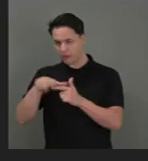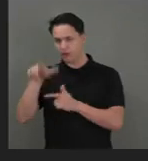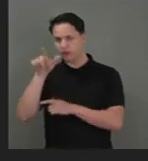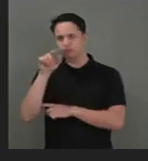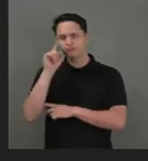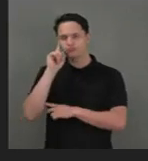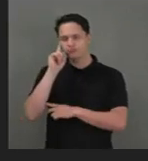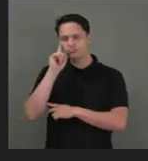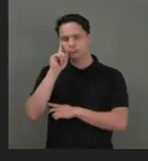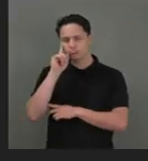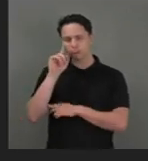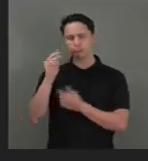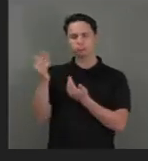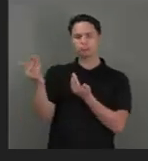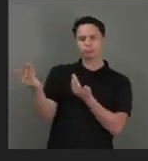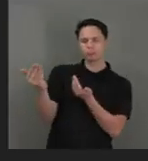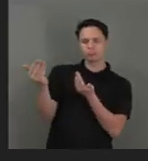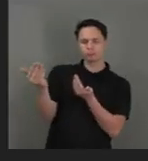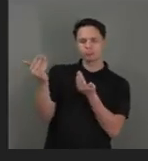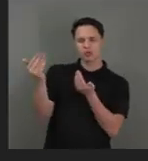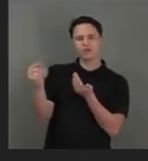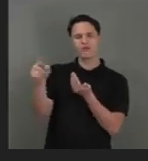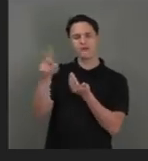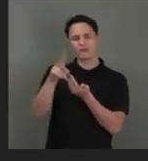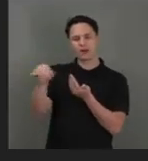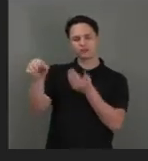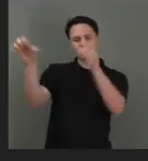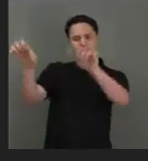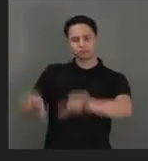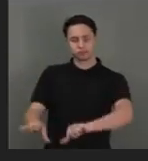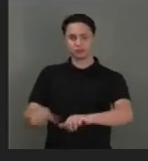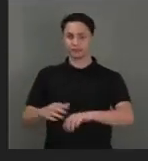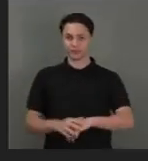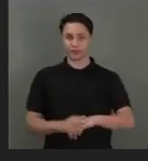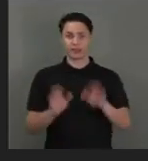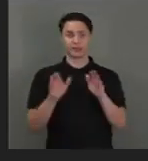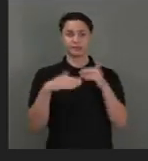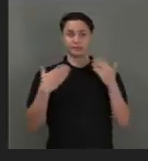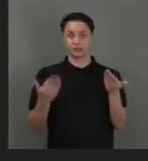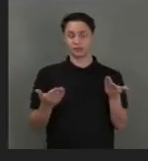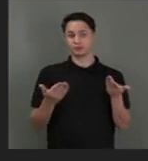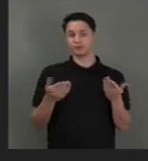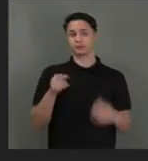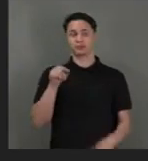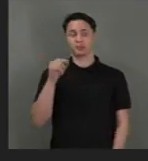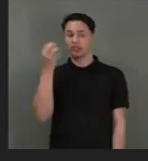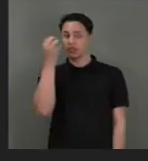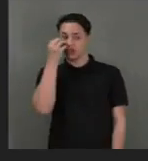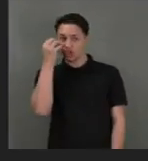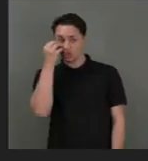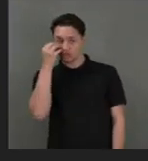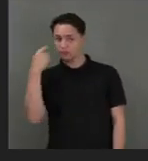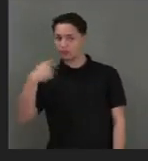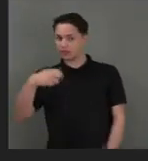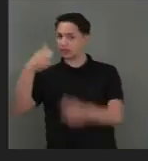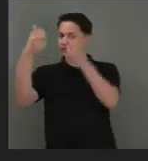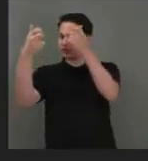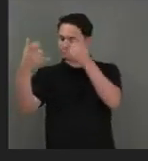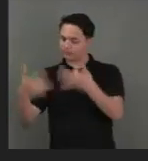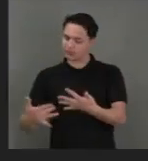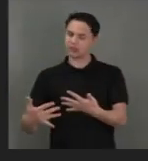então o fogo estava há pouco tempo atrás, né? E o ministro, ele tem muito a explicar, especialmente o